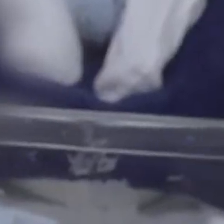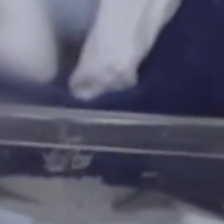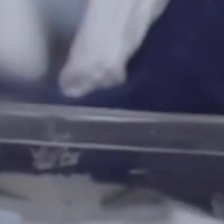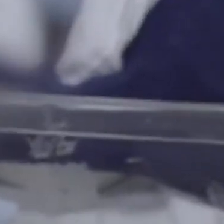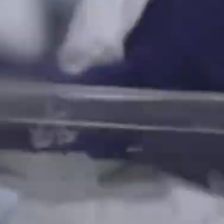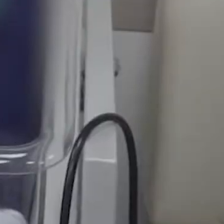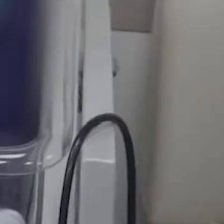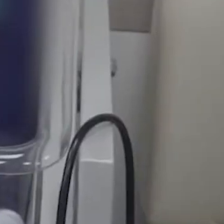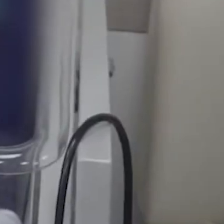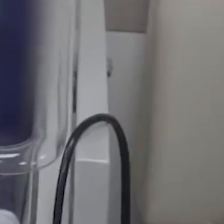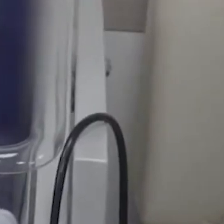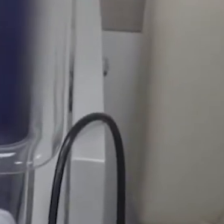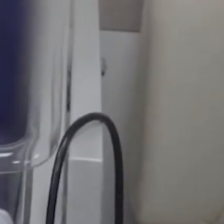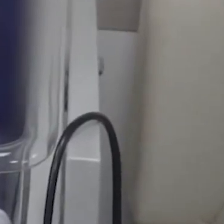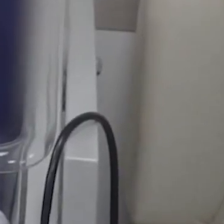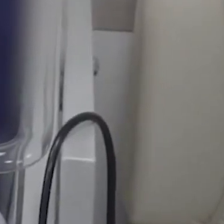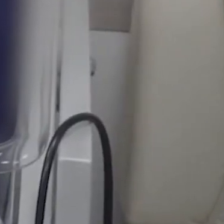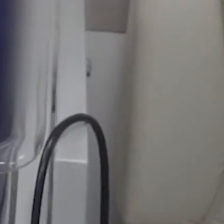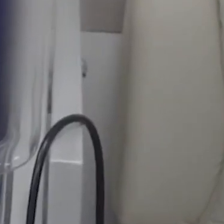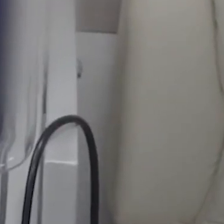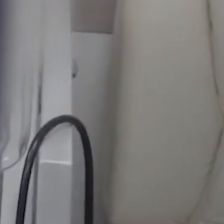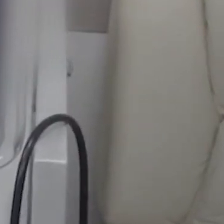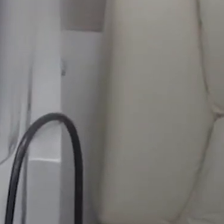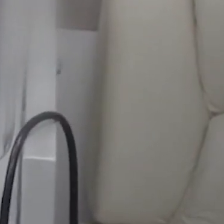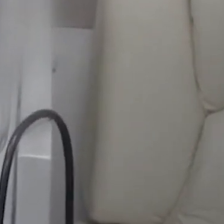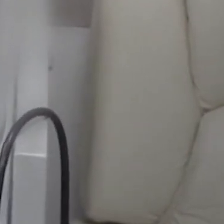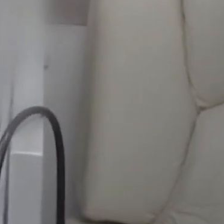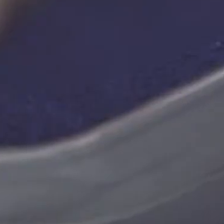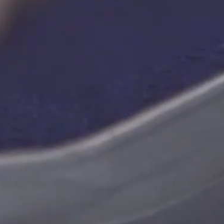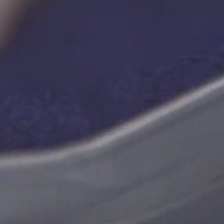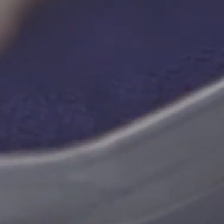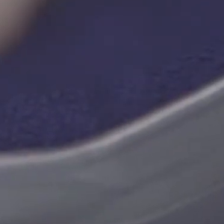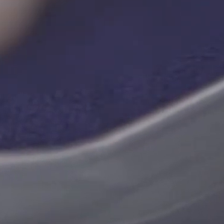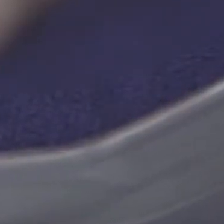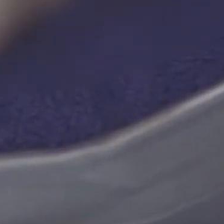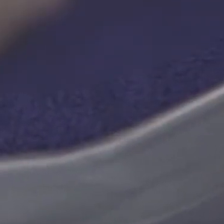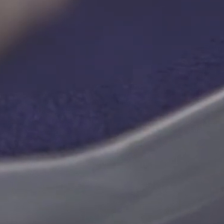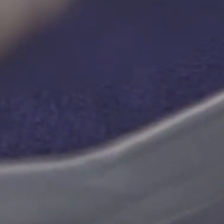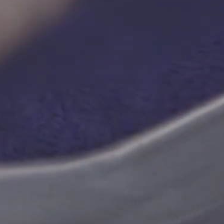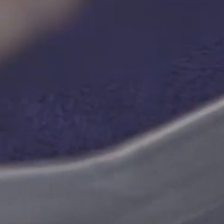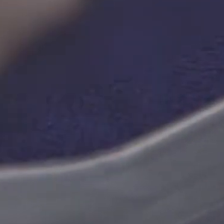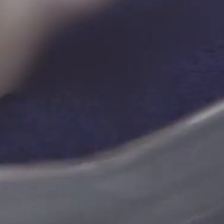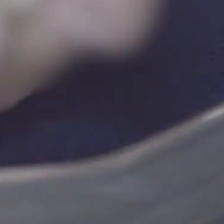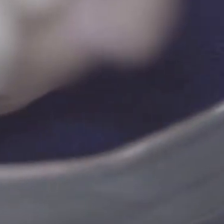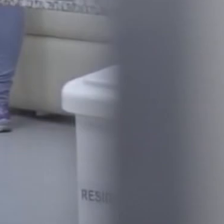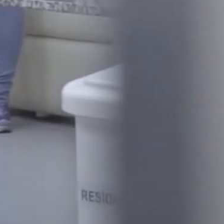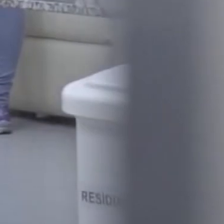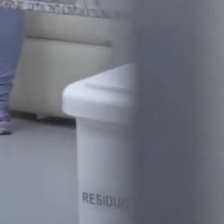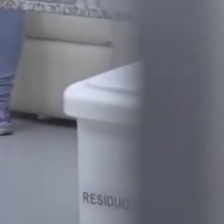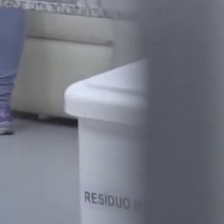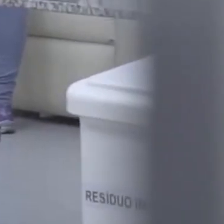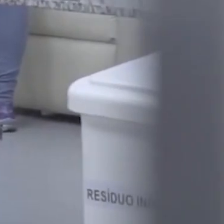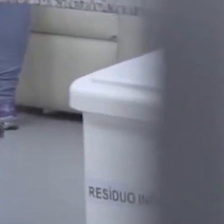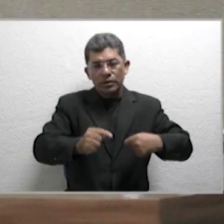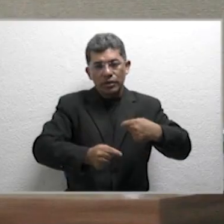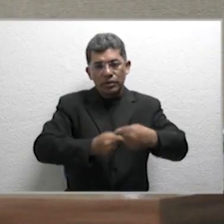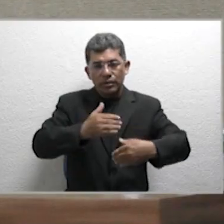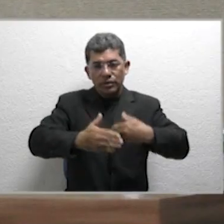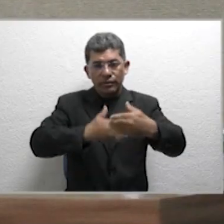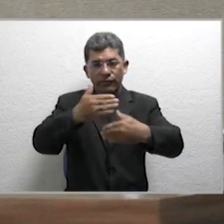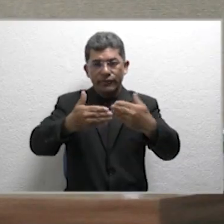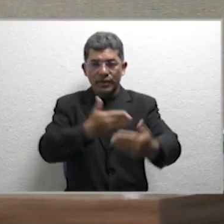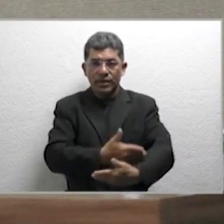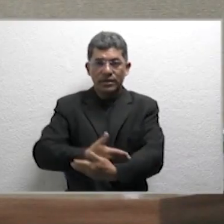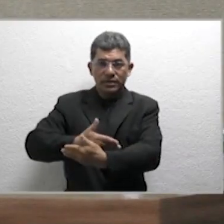da alta hospitalar do bebê, pois assim haverá mais tranquilidade para a mãe e toda a família se dedicarem nos cuidados ao prematuro. A gente